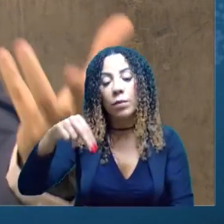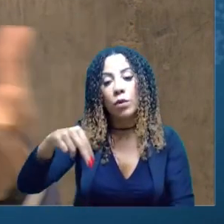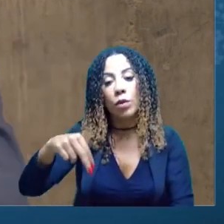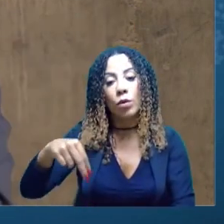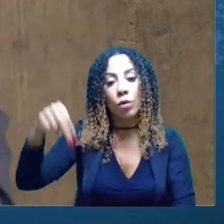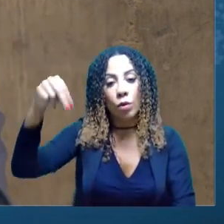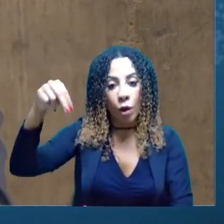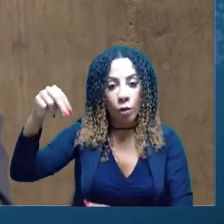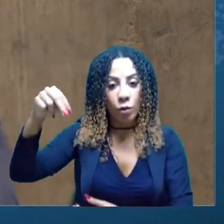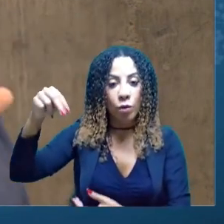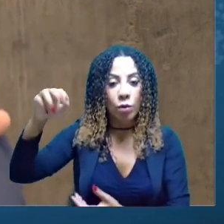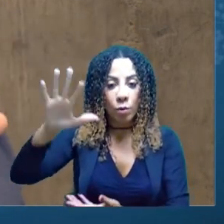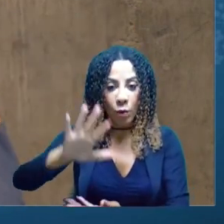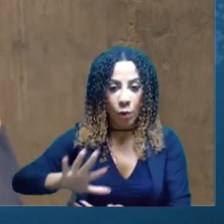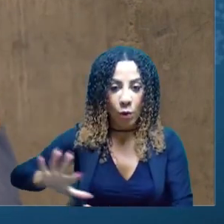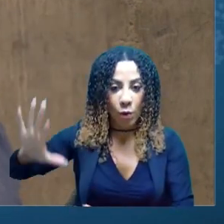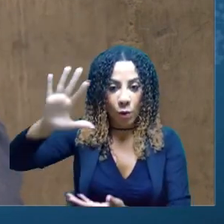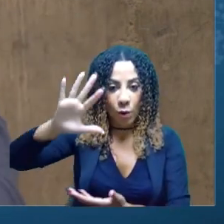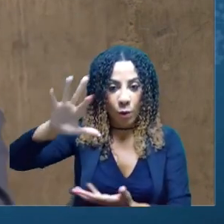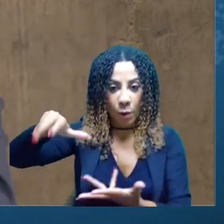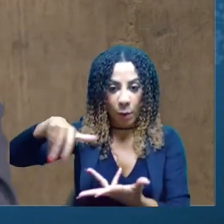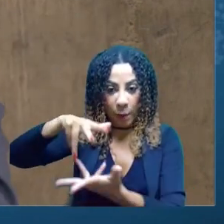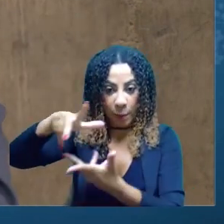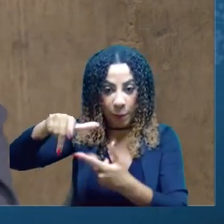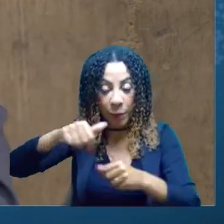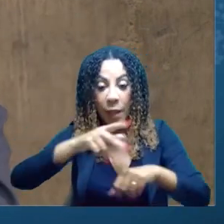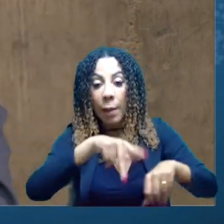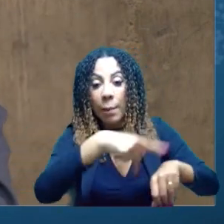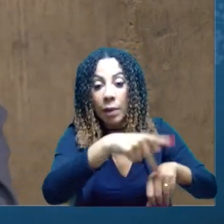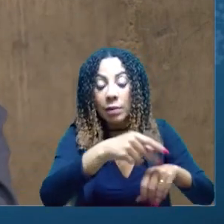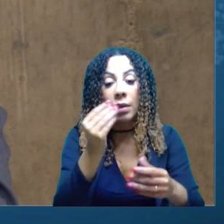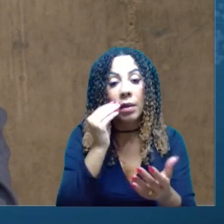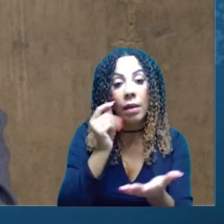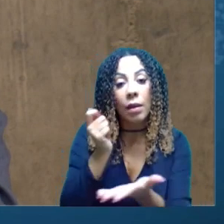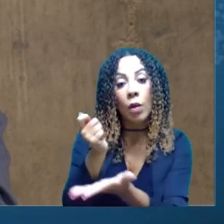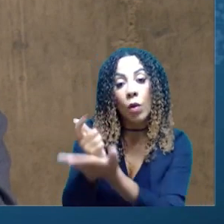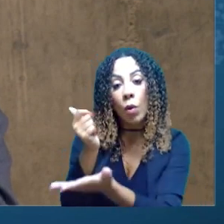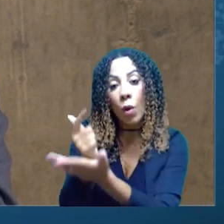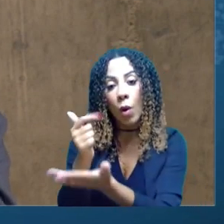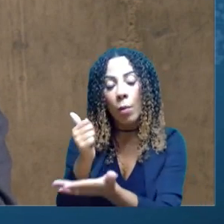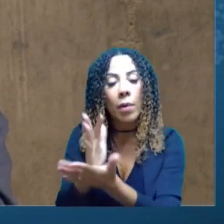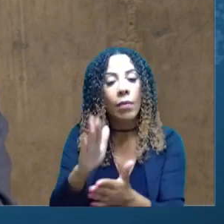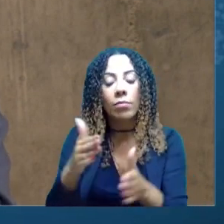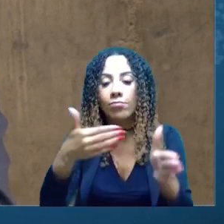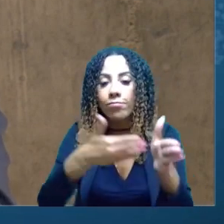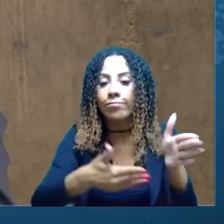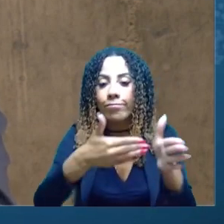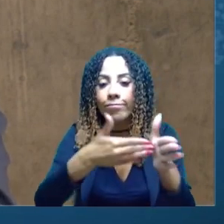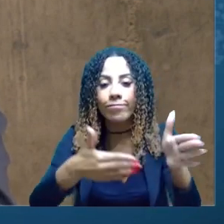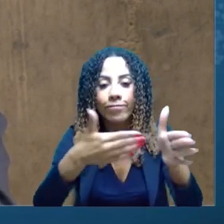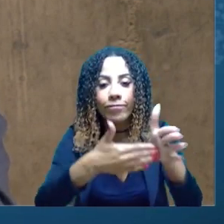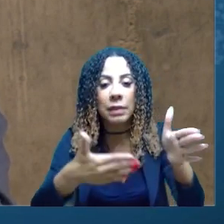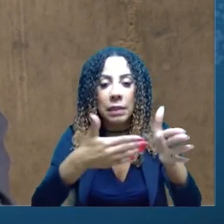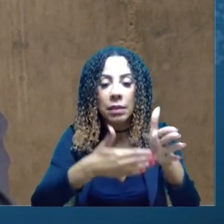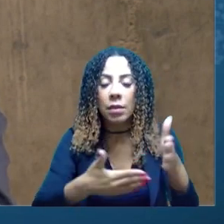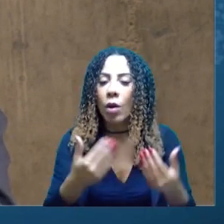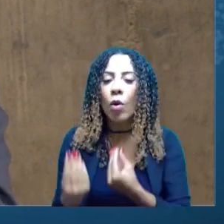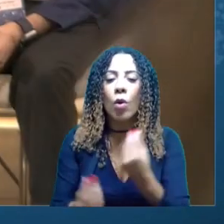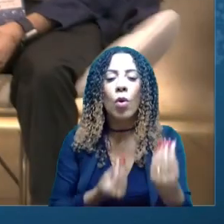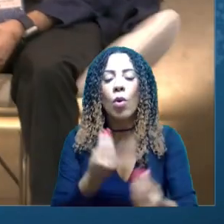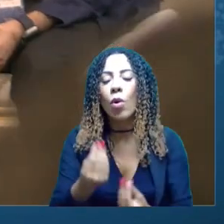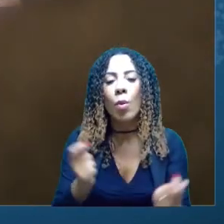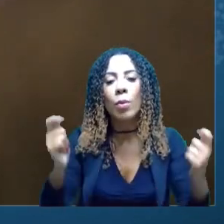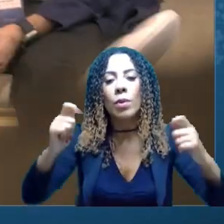Os países estão tentando comprar esses monoclonais, mas não têm acesso. Como é que você pode